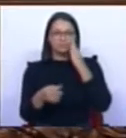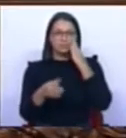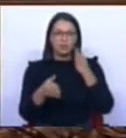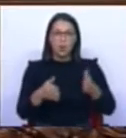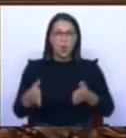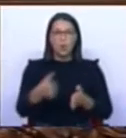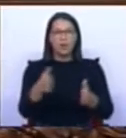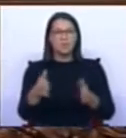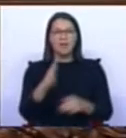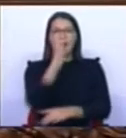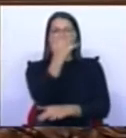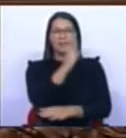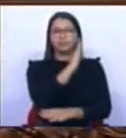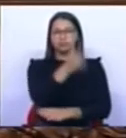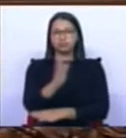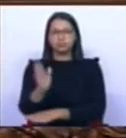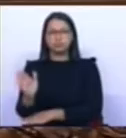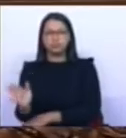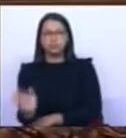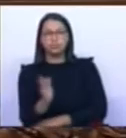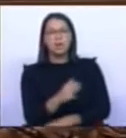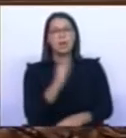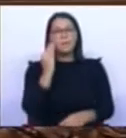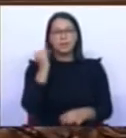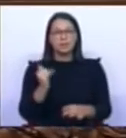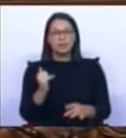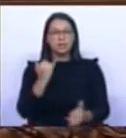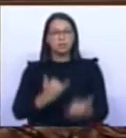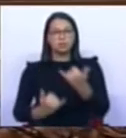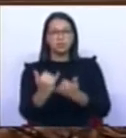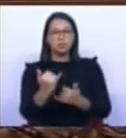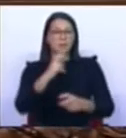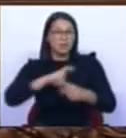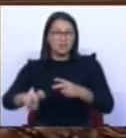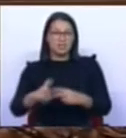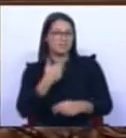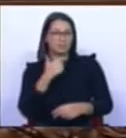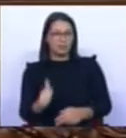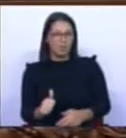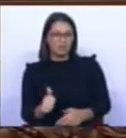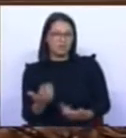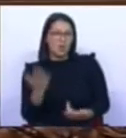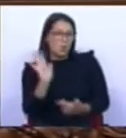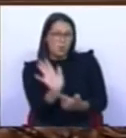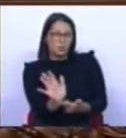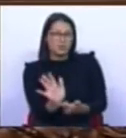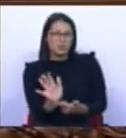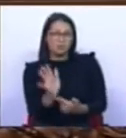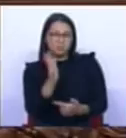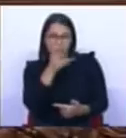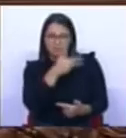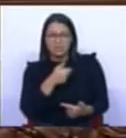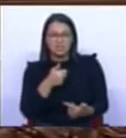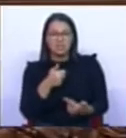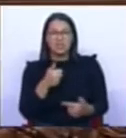abater hectares de árvores sumidouros de carbono para substituir por fotovoltaicas. O triste exemplo da herdade da Torre Bela, onde